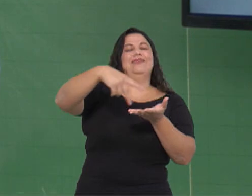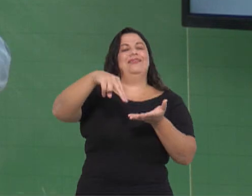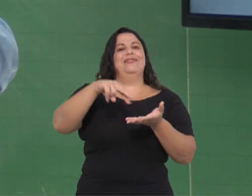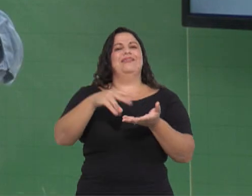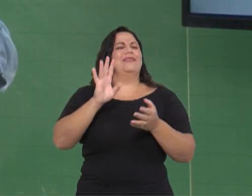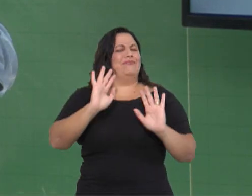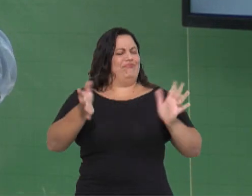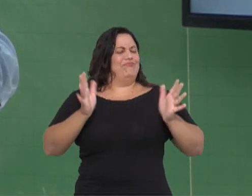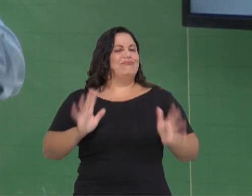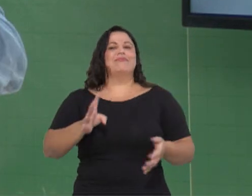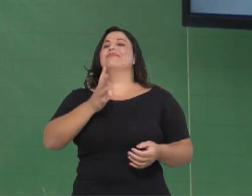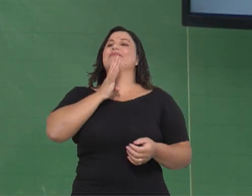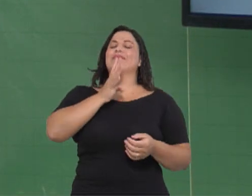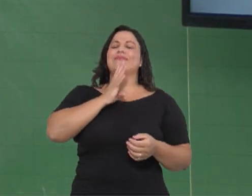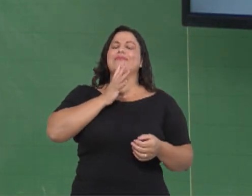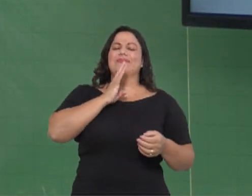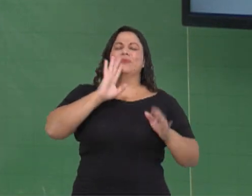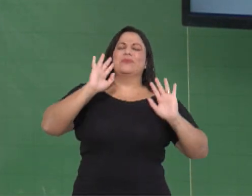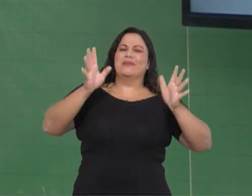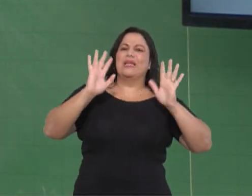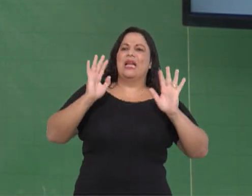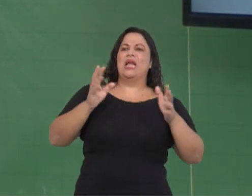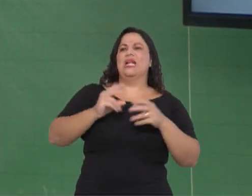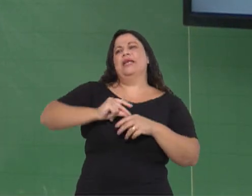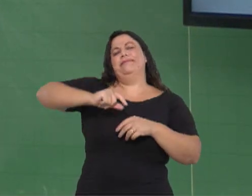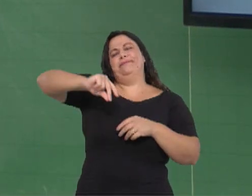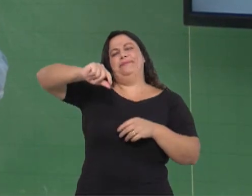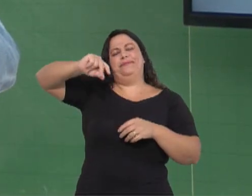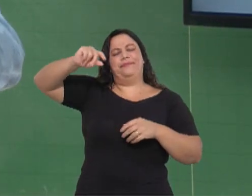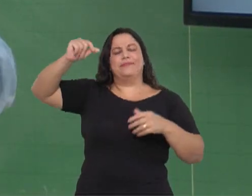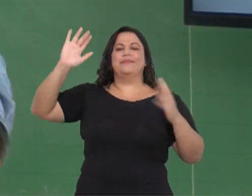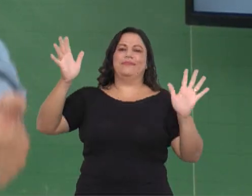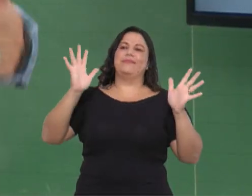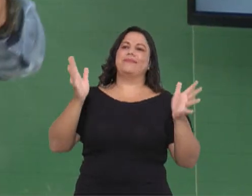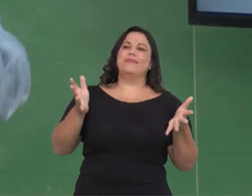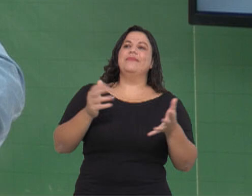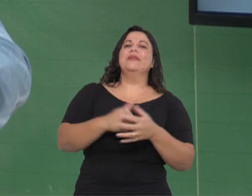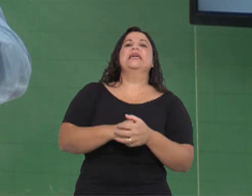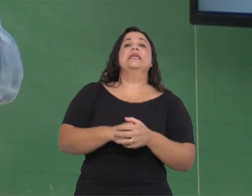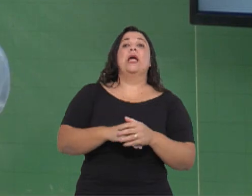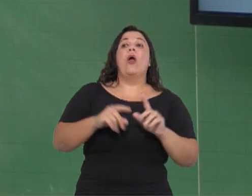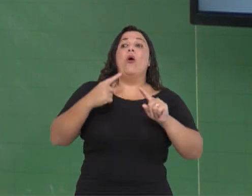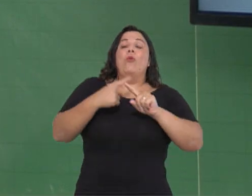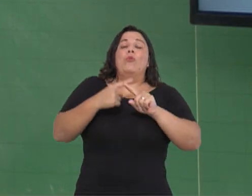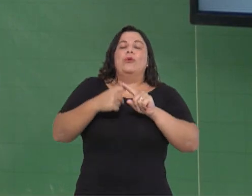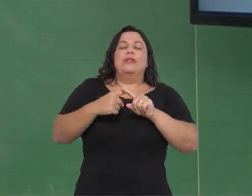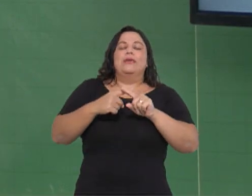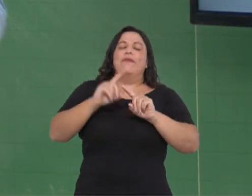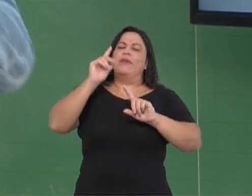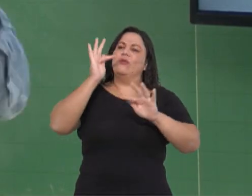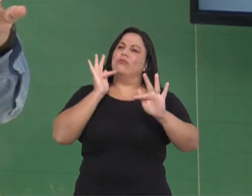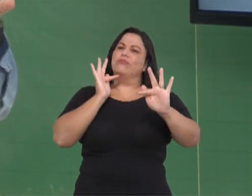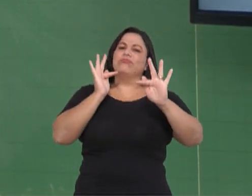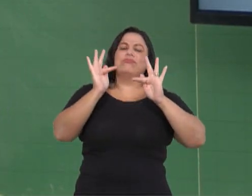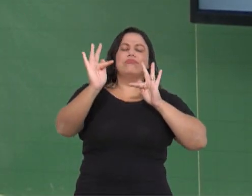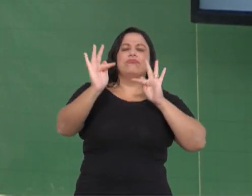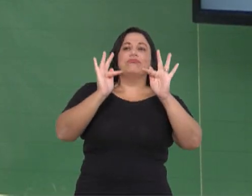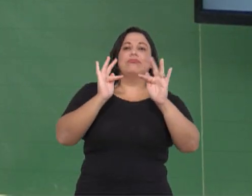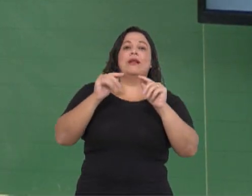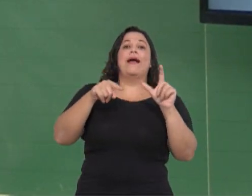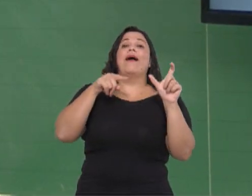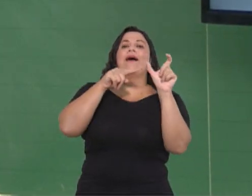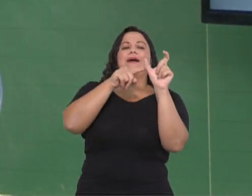conhecem, muito popular, principalmente no interior do Paraná, vem do nosso folclore. A palavra